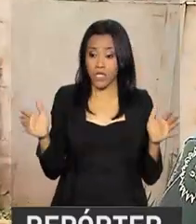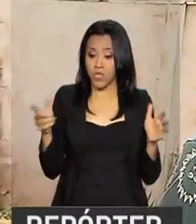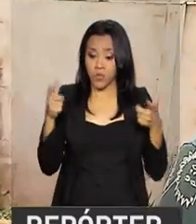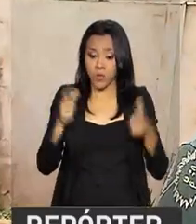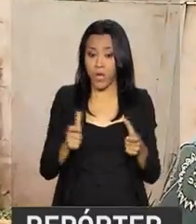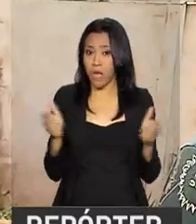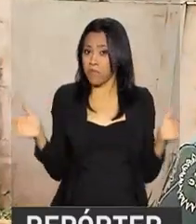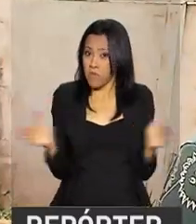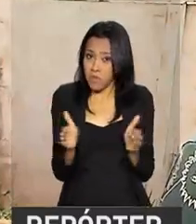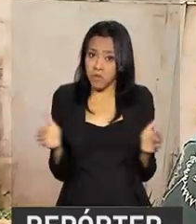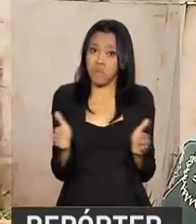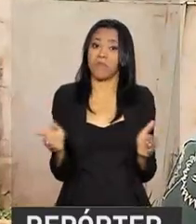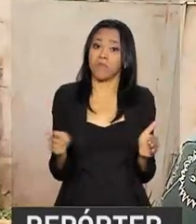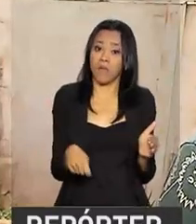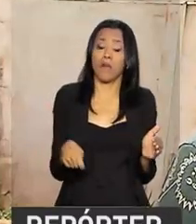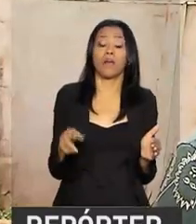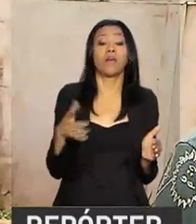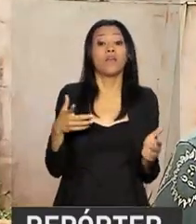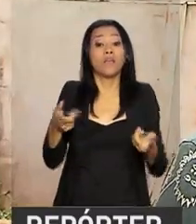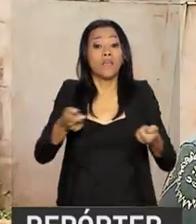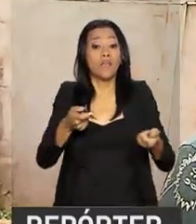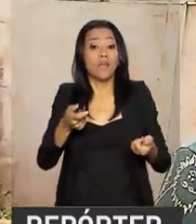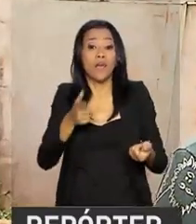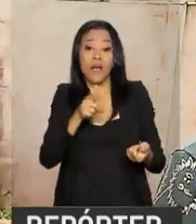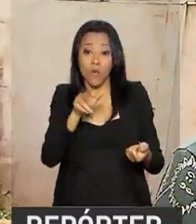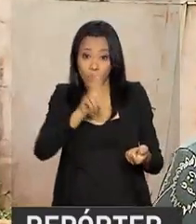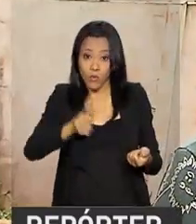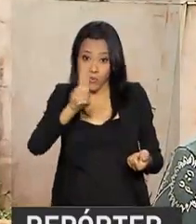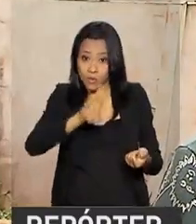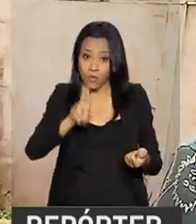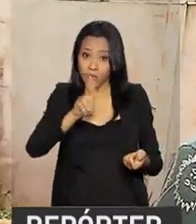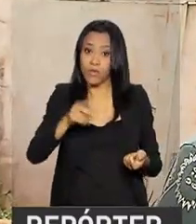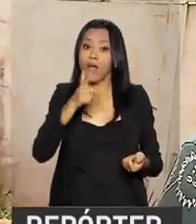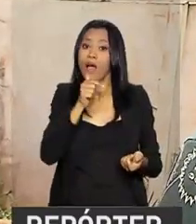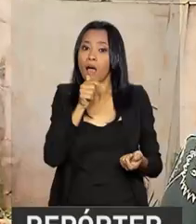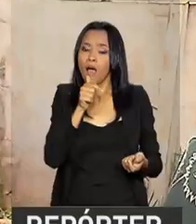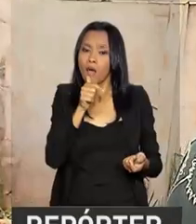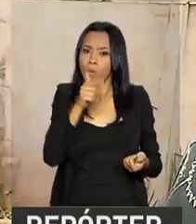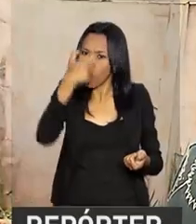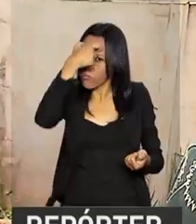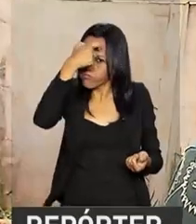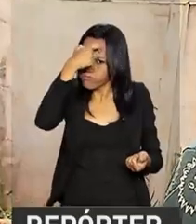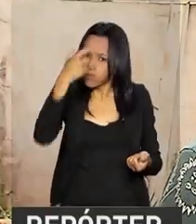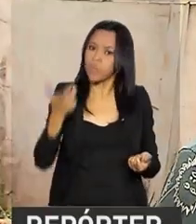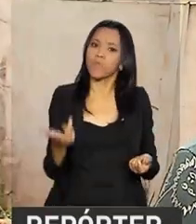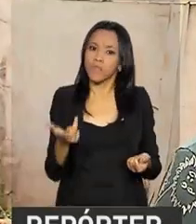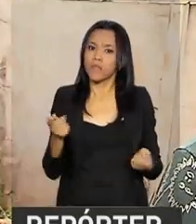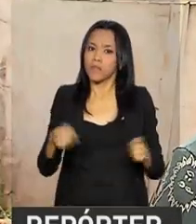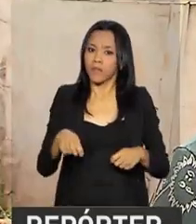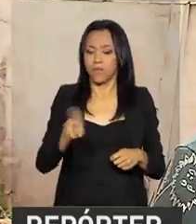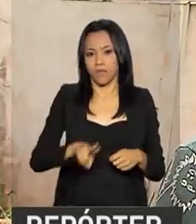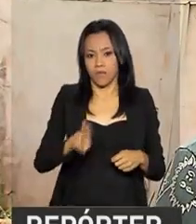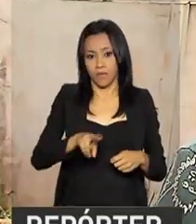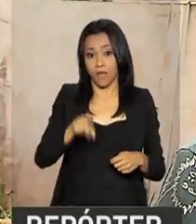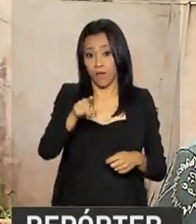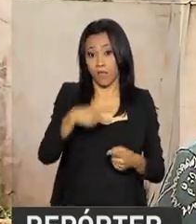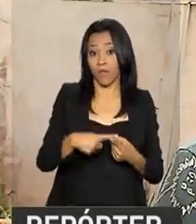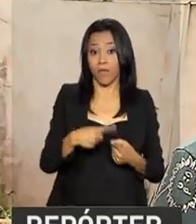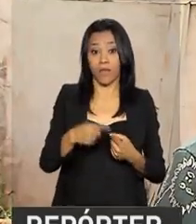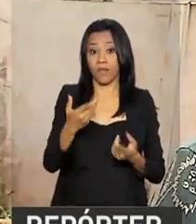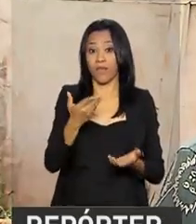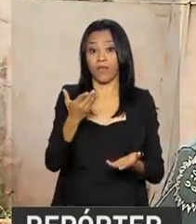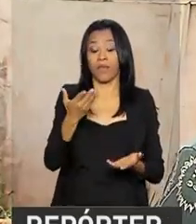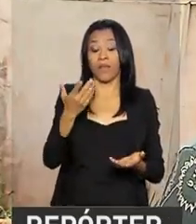né, com economia de água, porque nesse sistema de ferro-cimento você perde muito pouca água. Você não